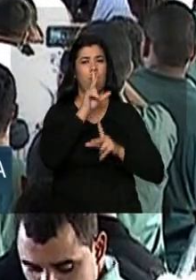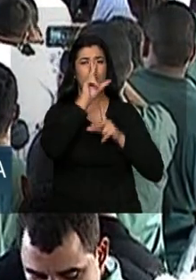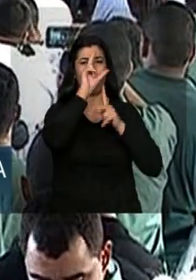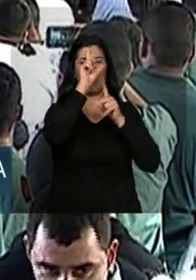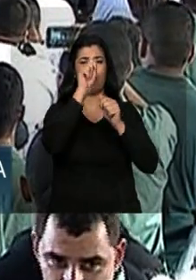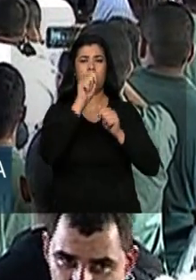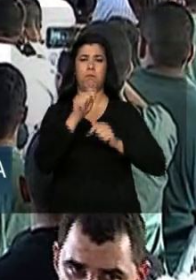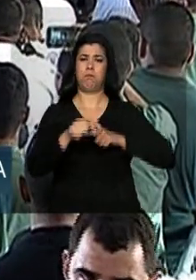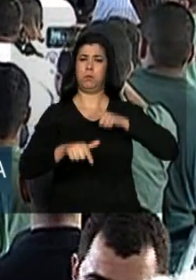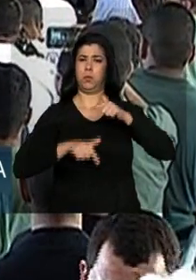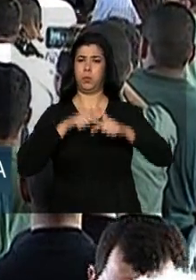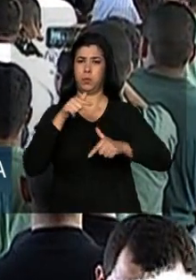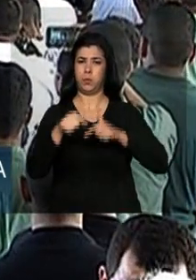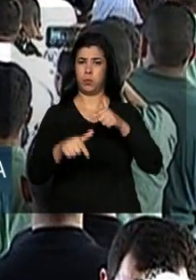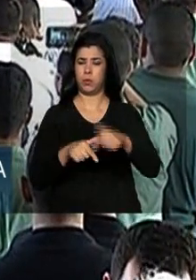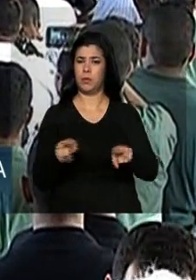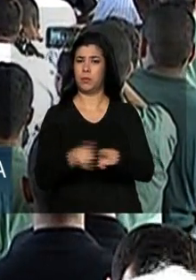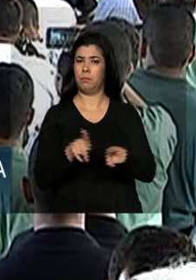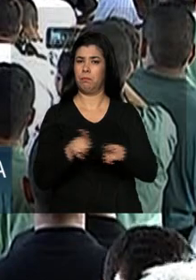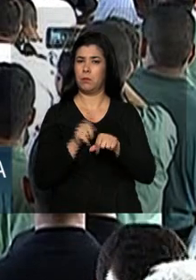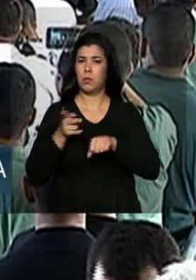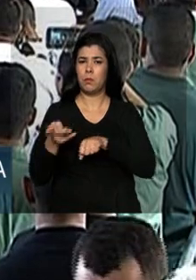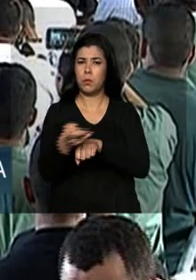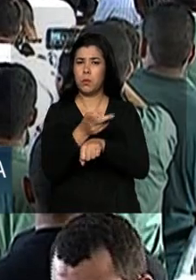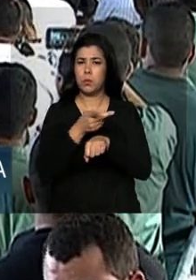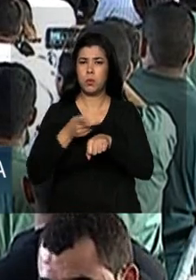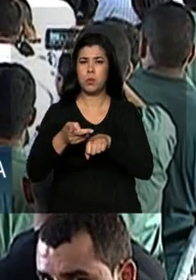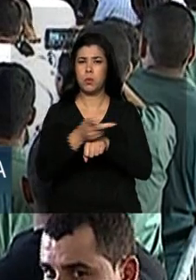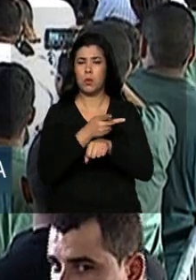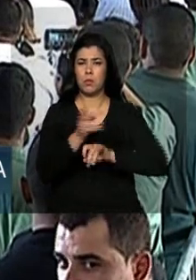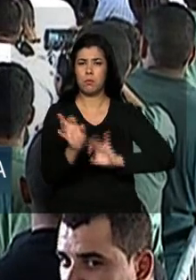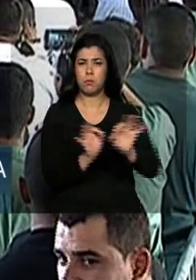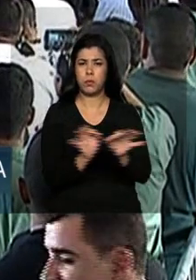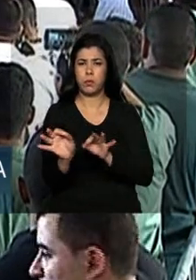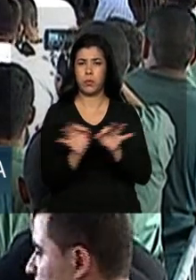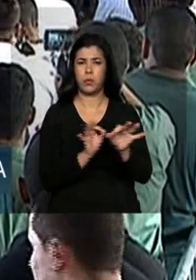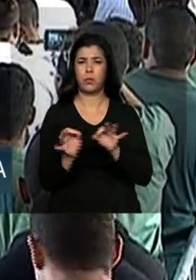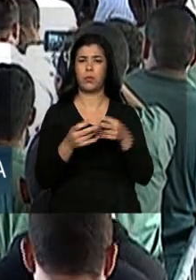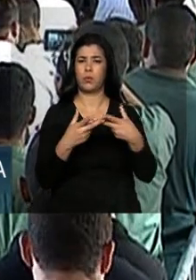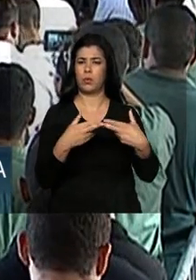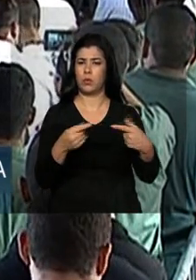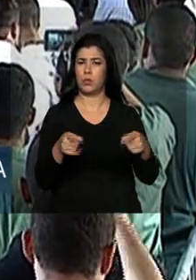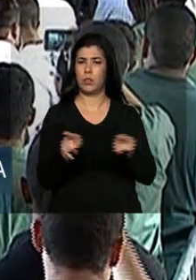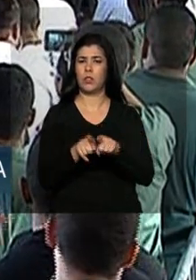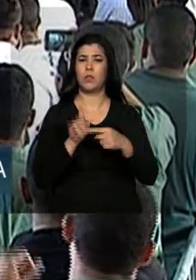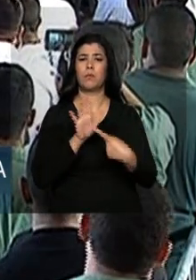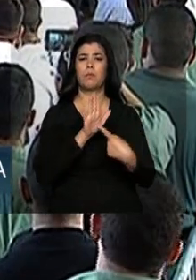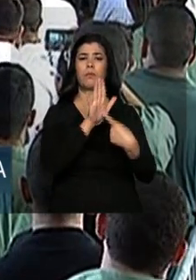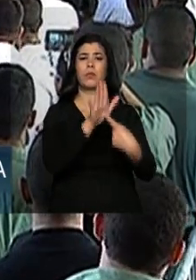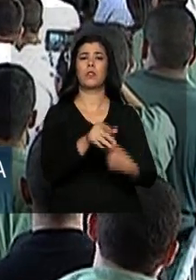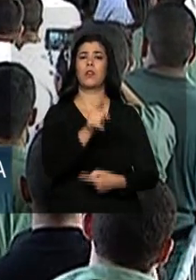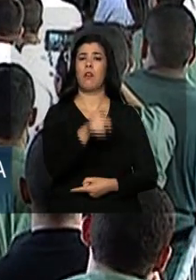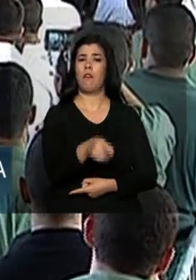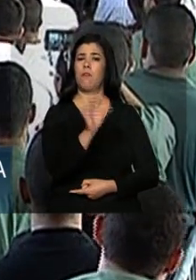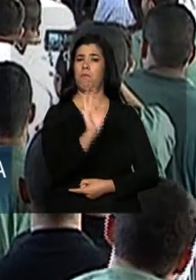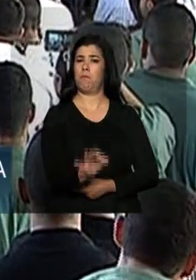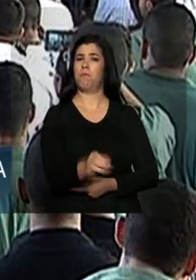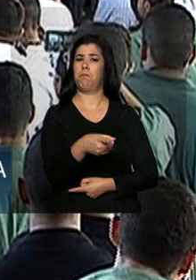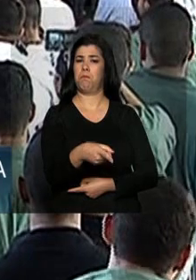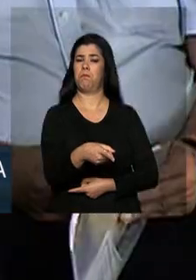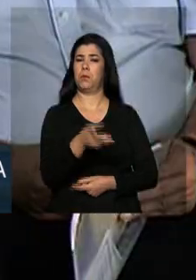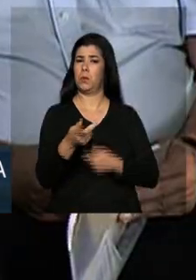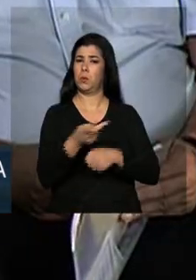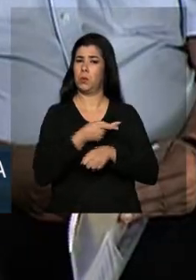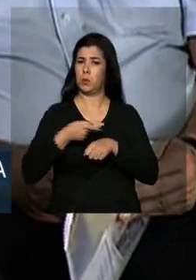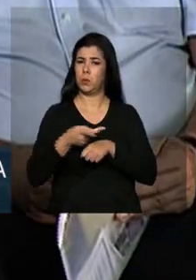de trabalhar, de ir atrás, de correr atrás, de apontar com o dedo, de buscar